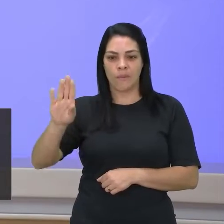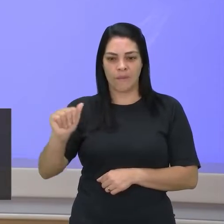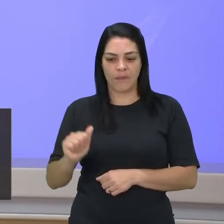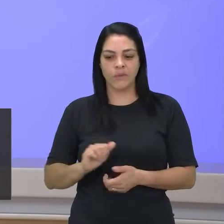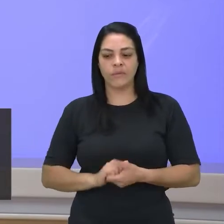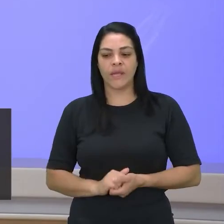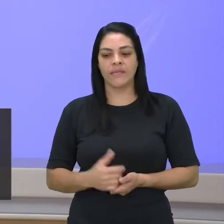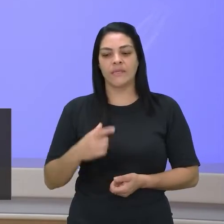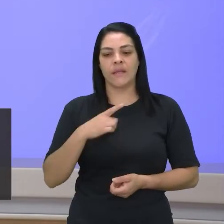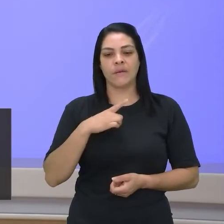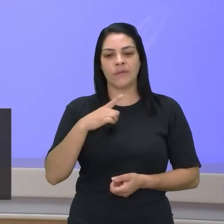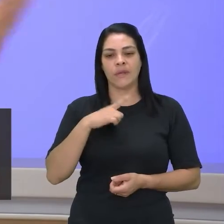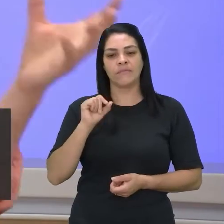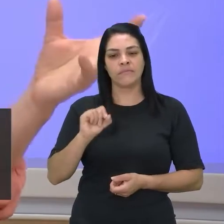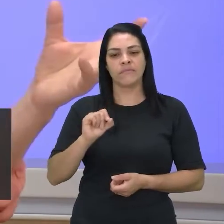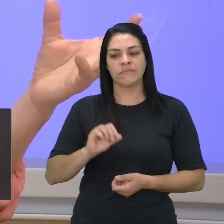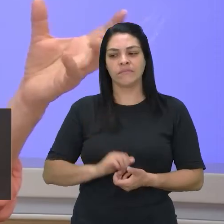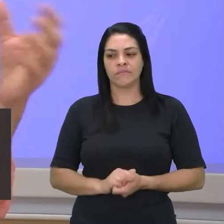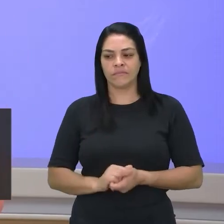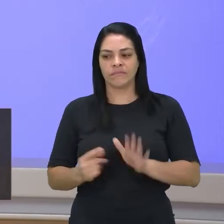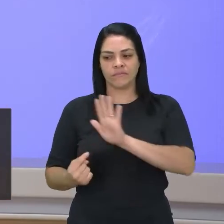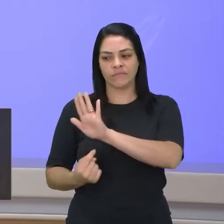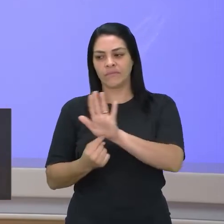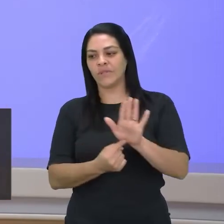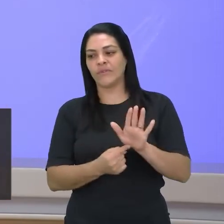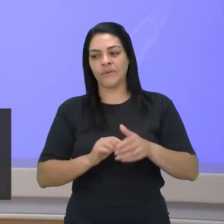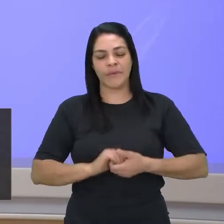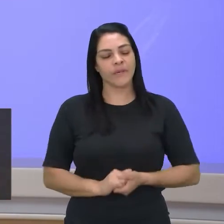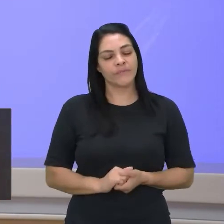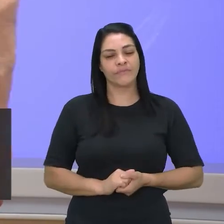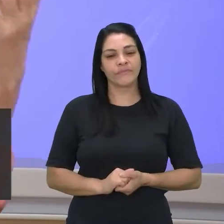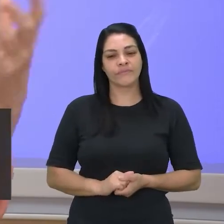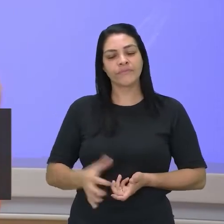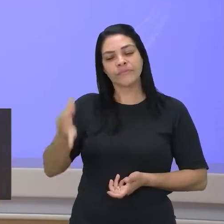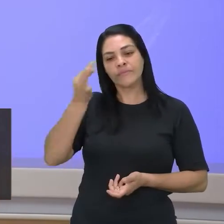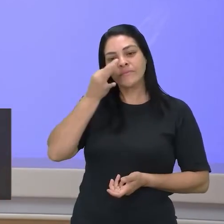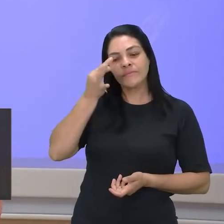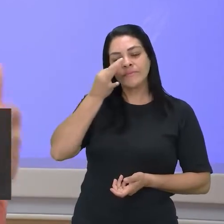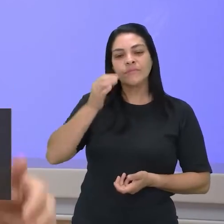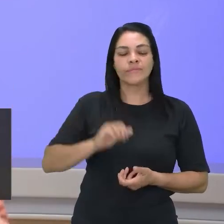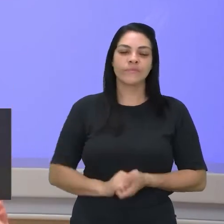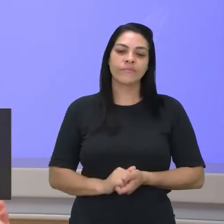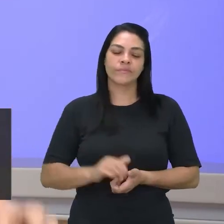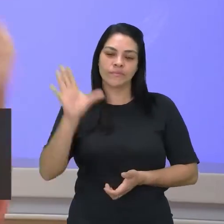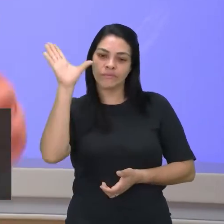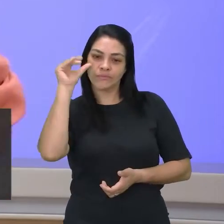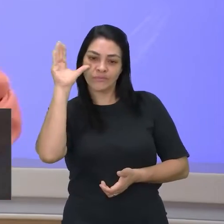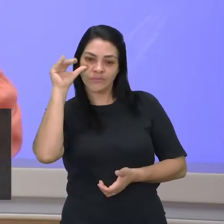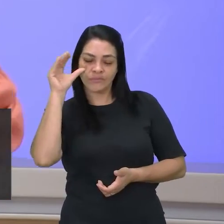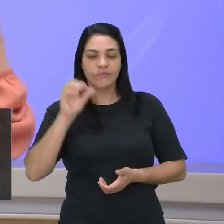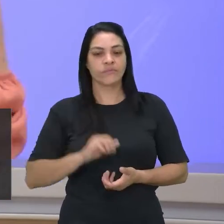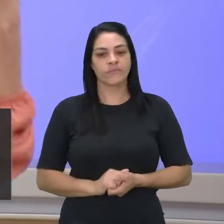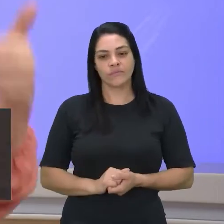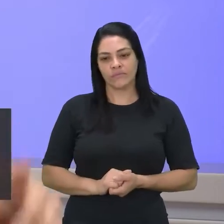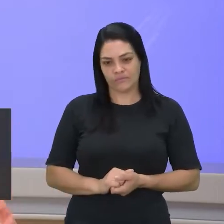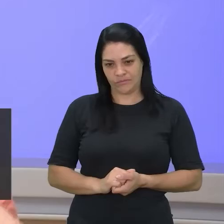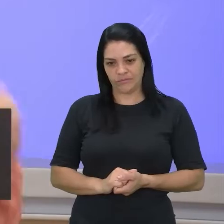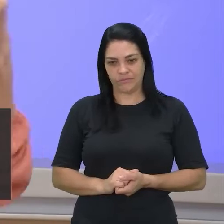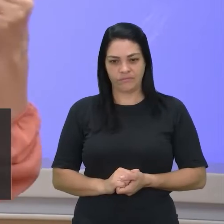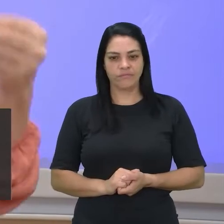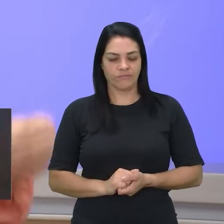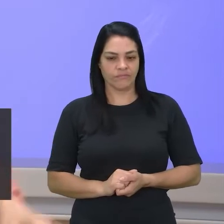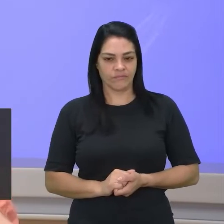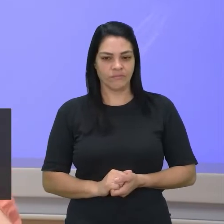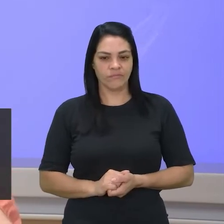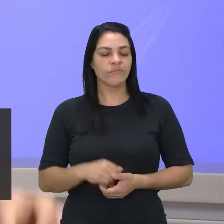assim, a apresentação e observando, uma curiosidade que me ficou o tempo,